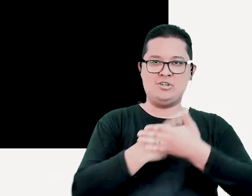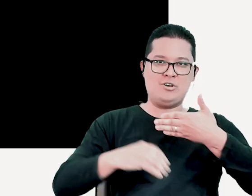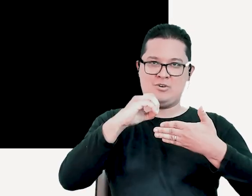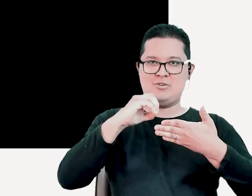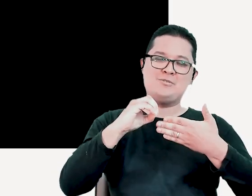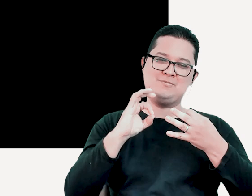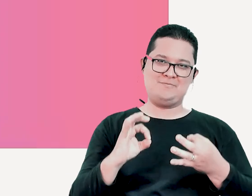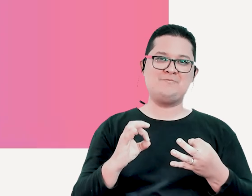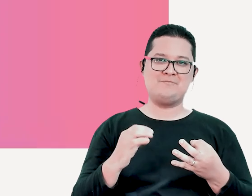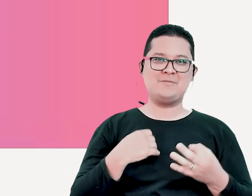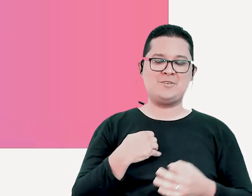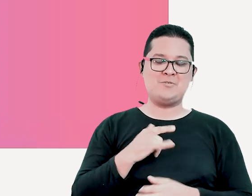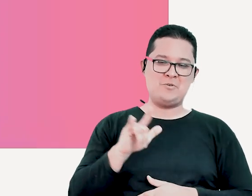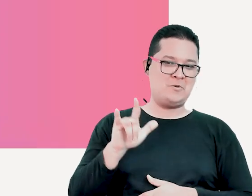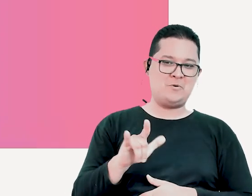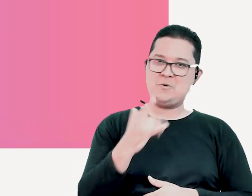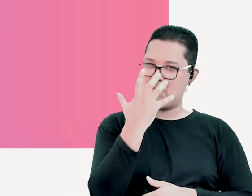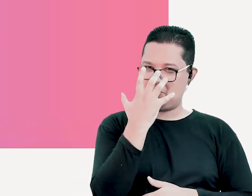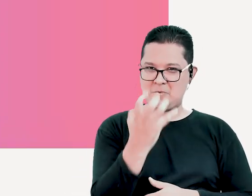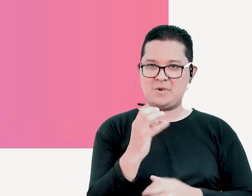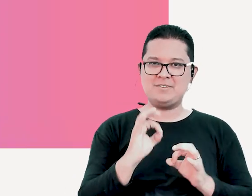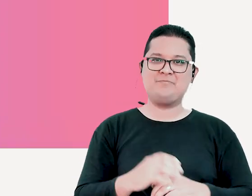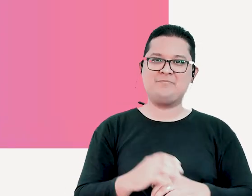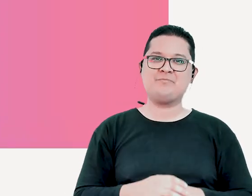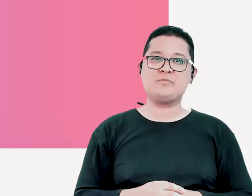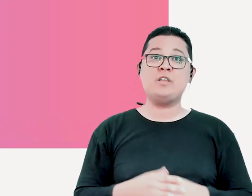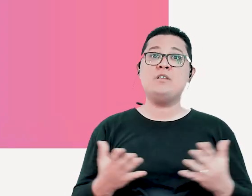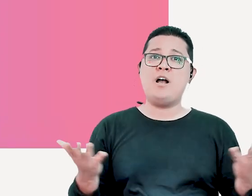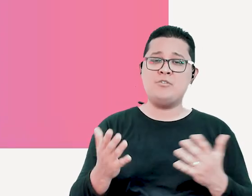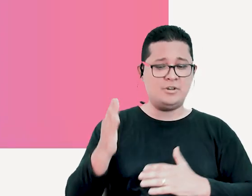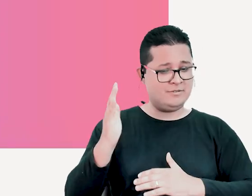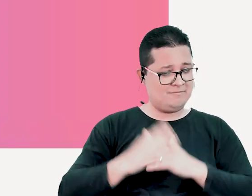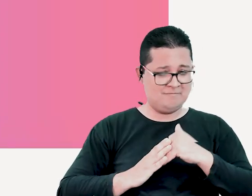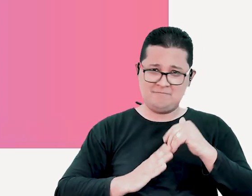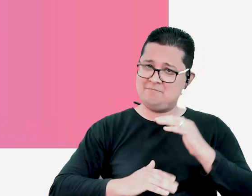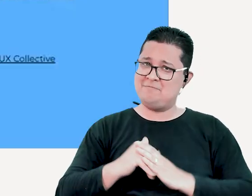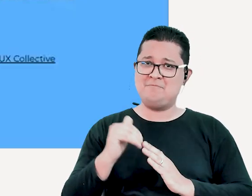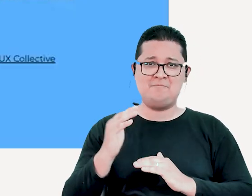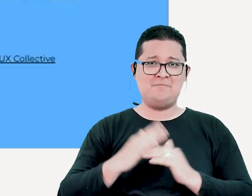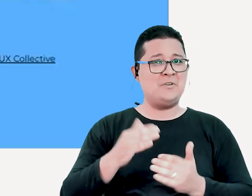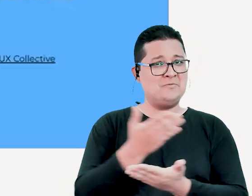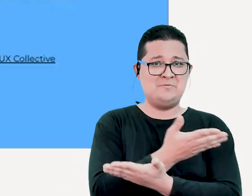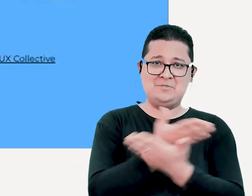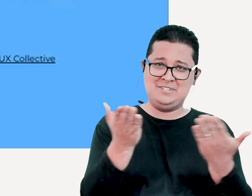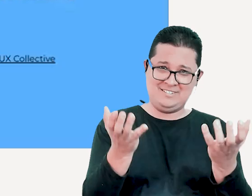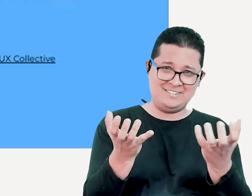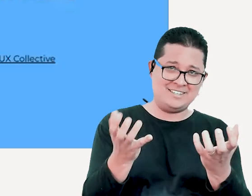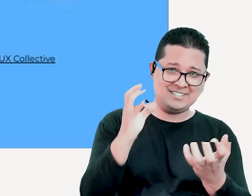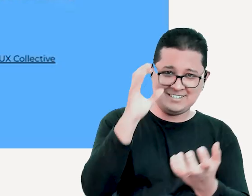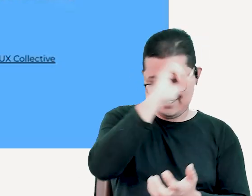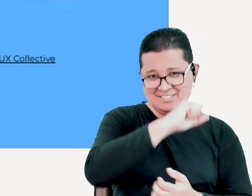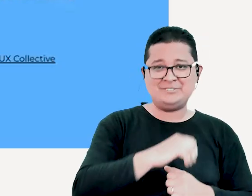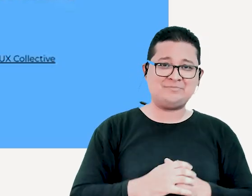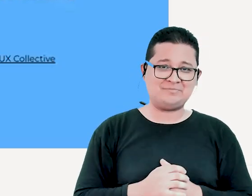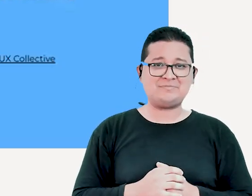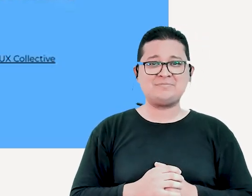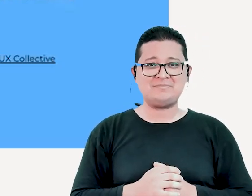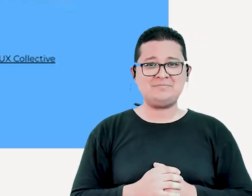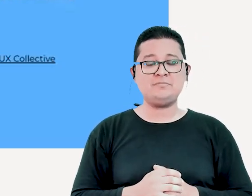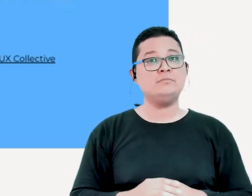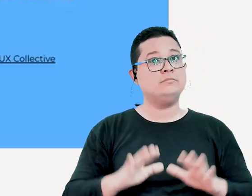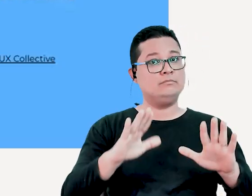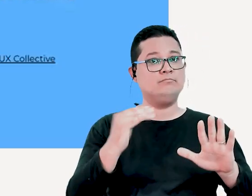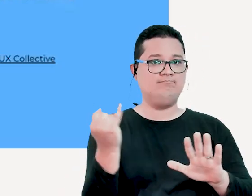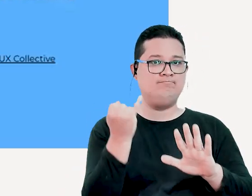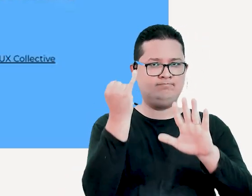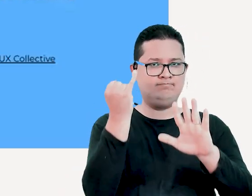então agora eu acho que chegou a parte da ação, né? Que é o que todo mundo estava esperando aqui, né? Eu acho que importante, antes